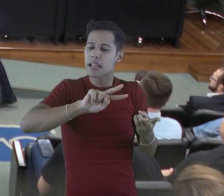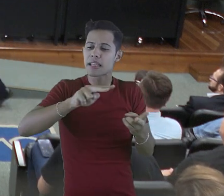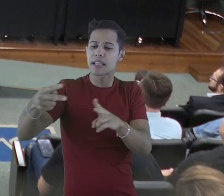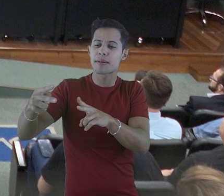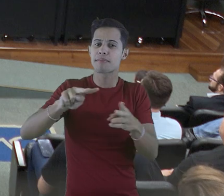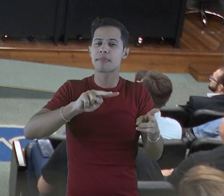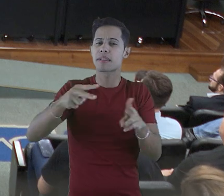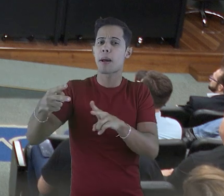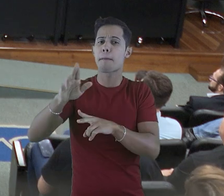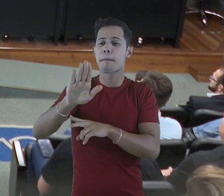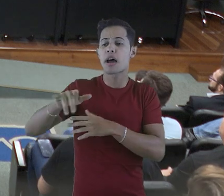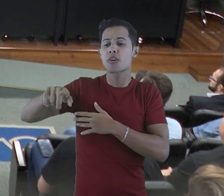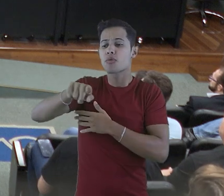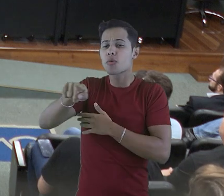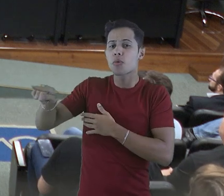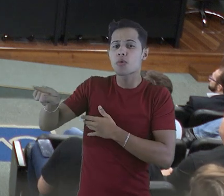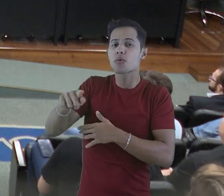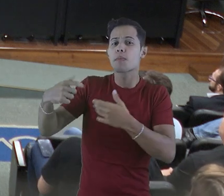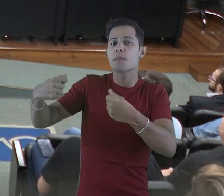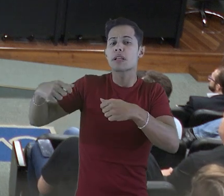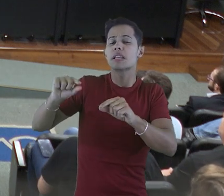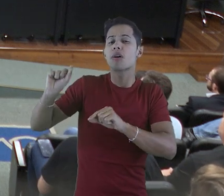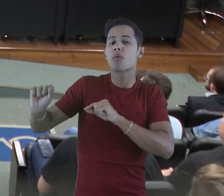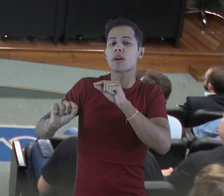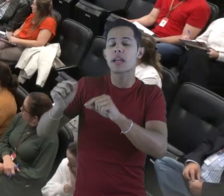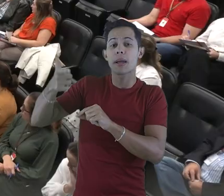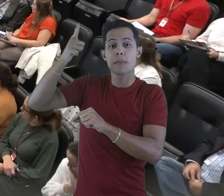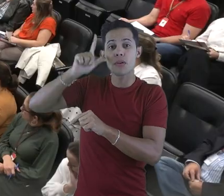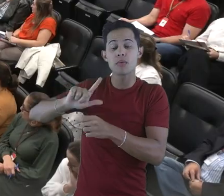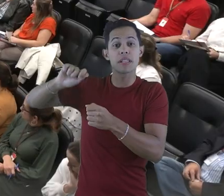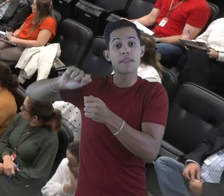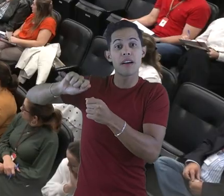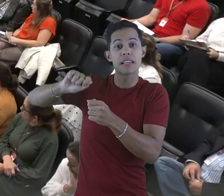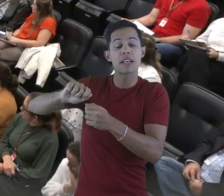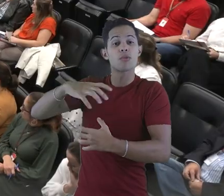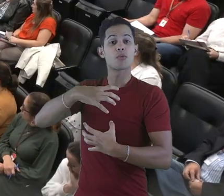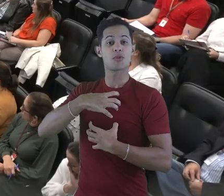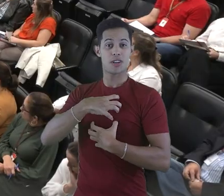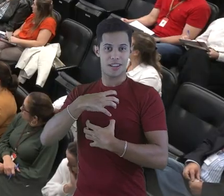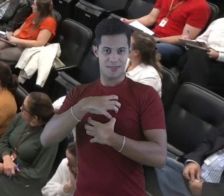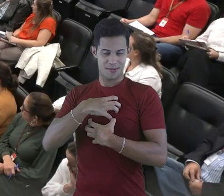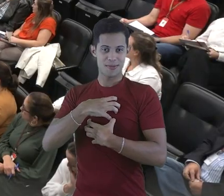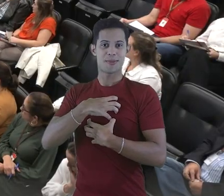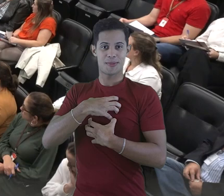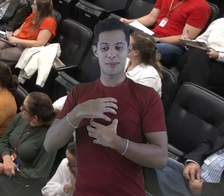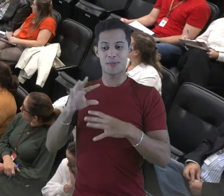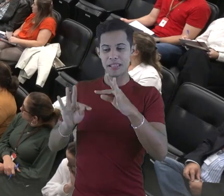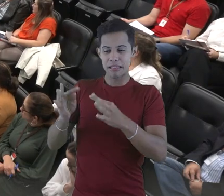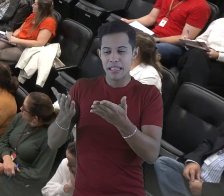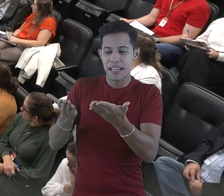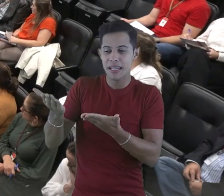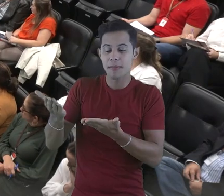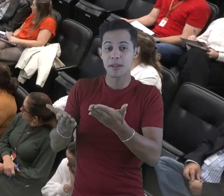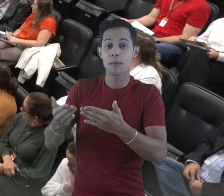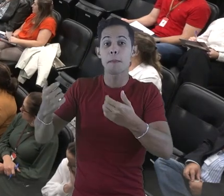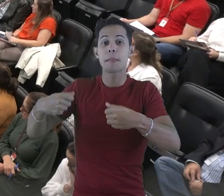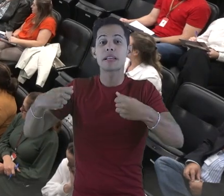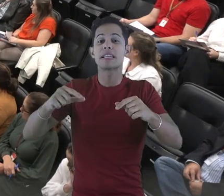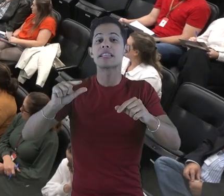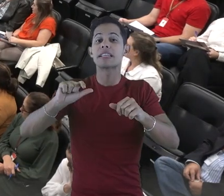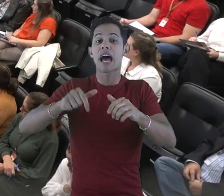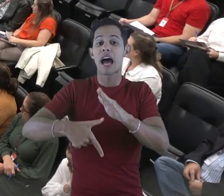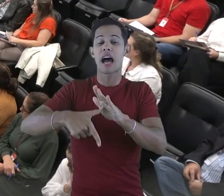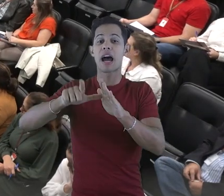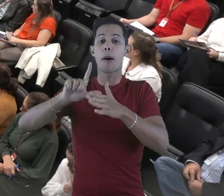o modo pelo qual o tratamento é realizado um bom mapeamento de dados que é o que a gente vai fazer amanhã no